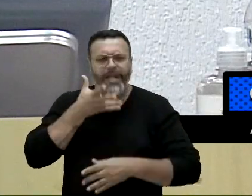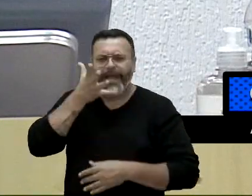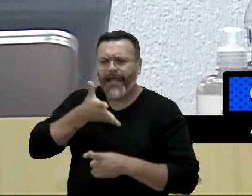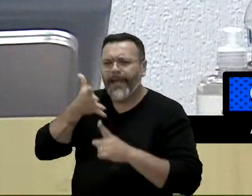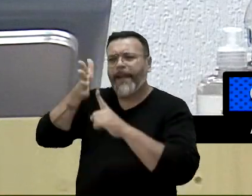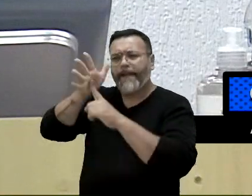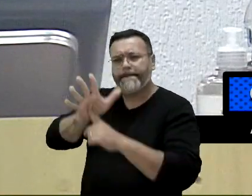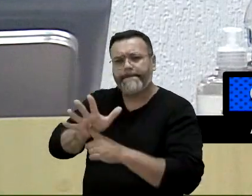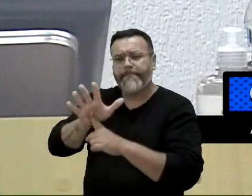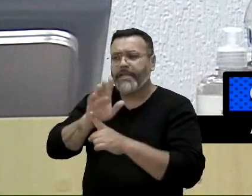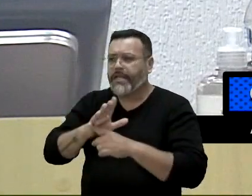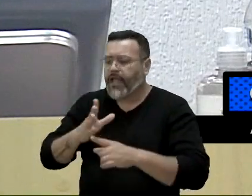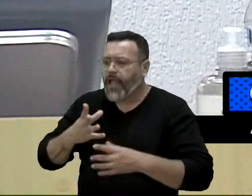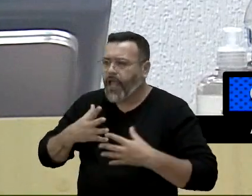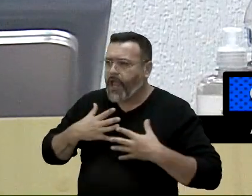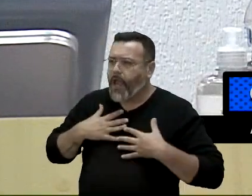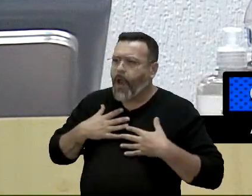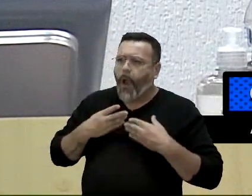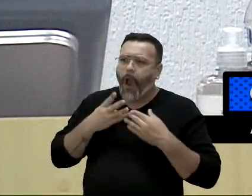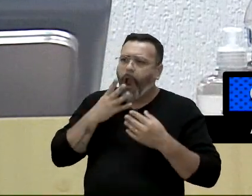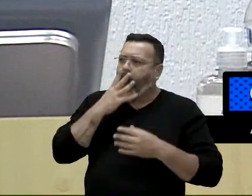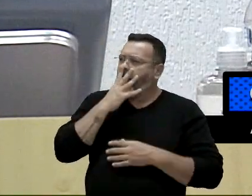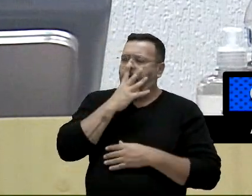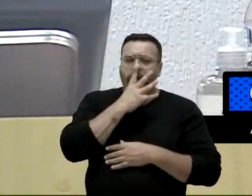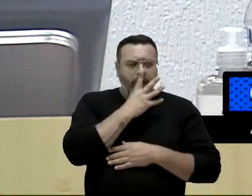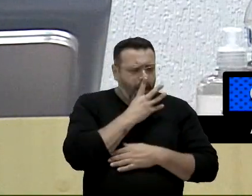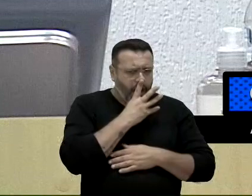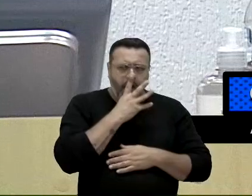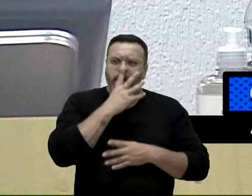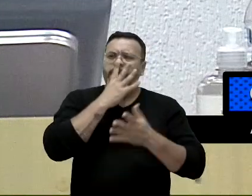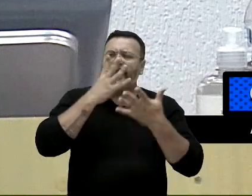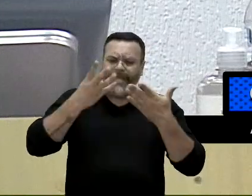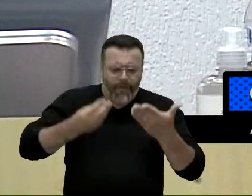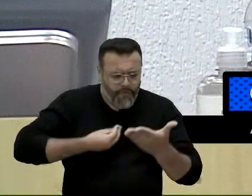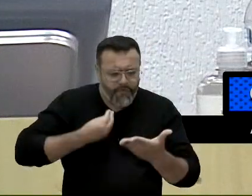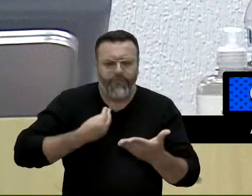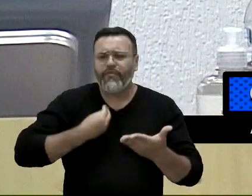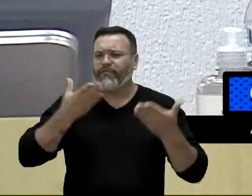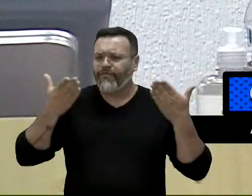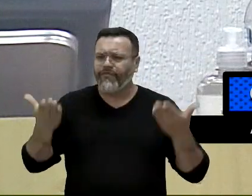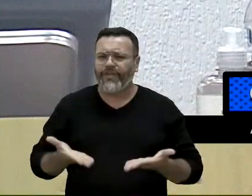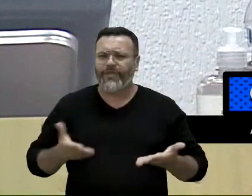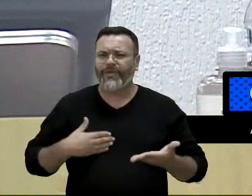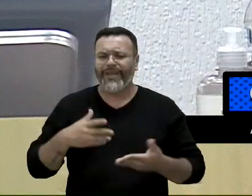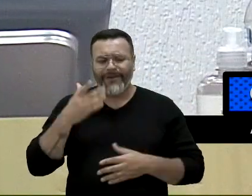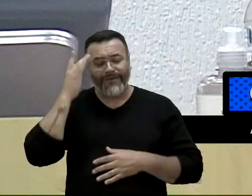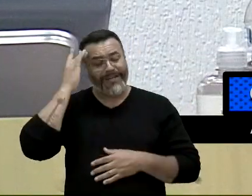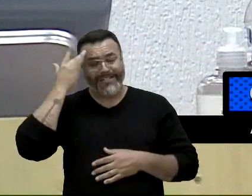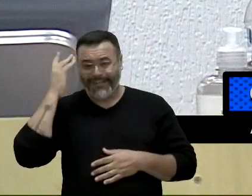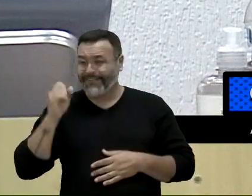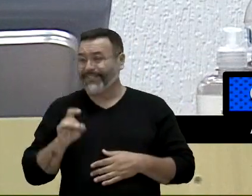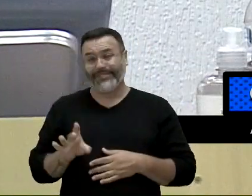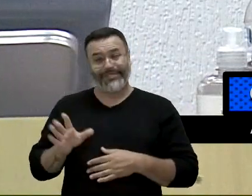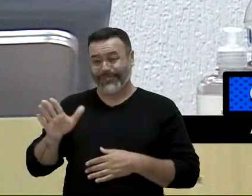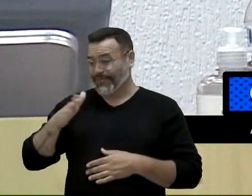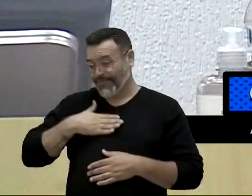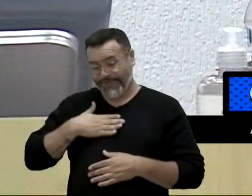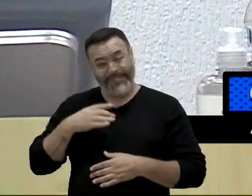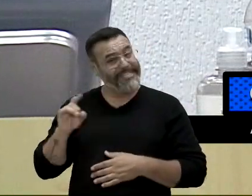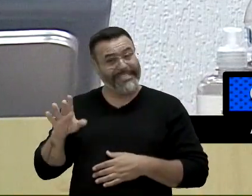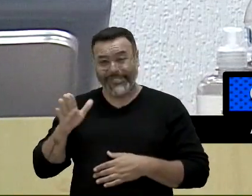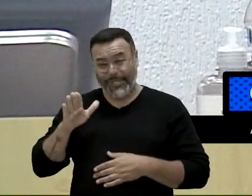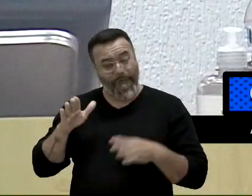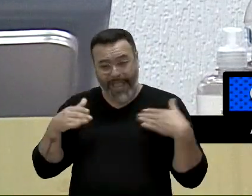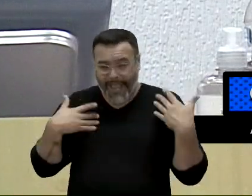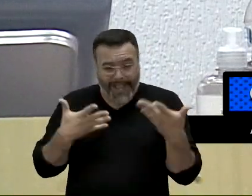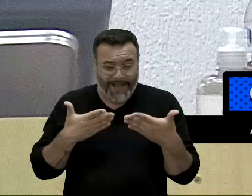tenho vivido atualmente. Ela mexeu na minha ferida. E eu achei que só eu que passasse por isso, né, Carla? Mas eu vi que